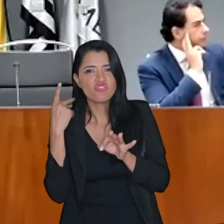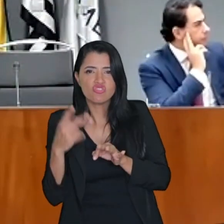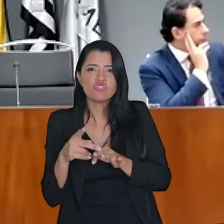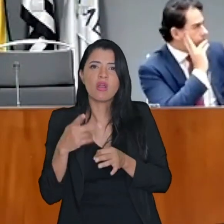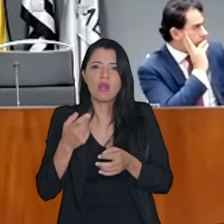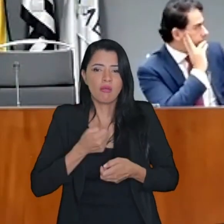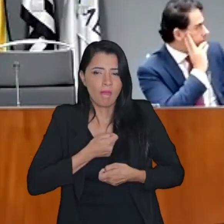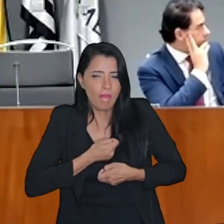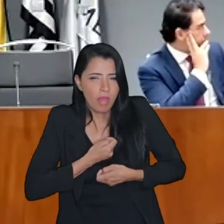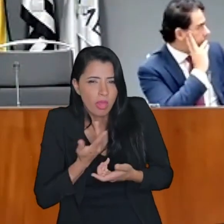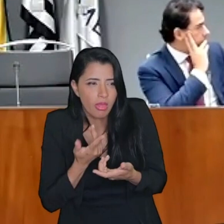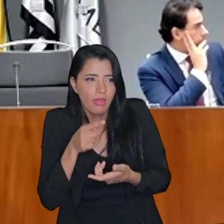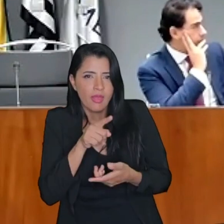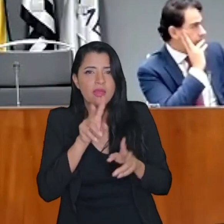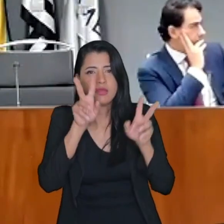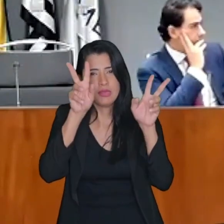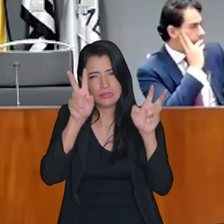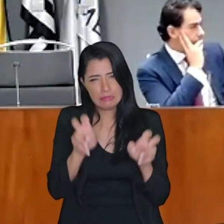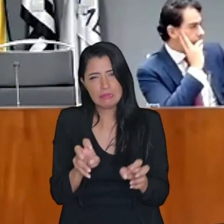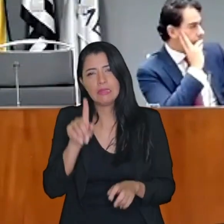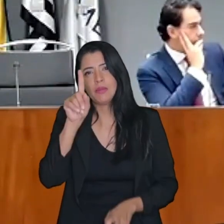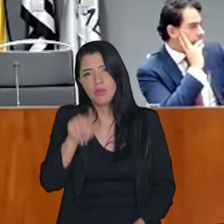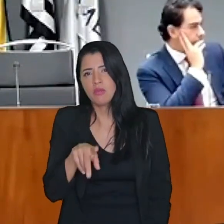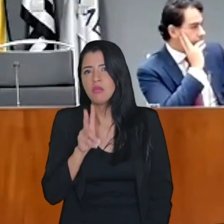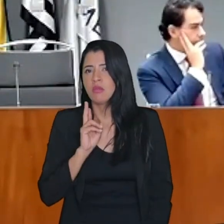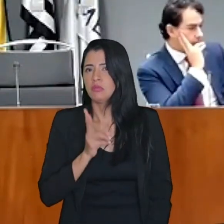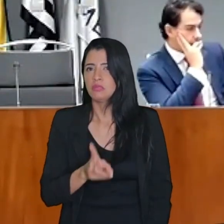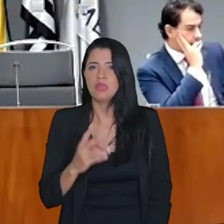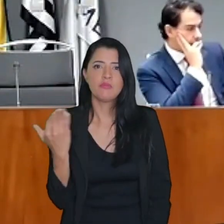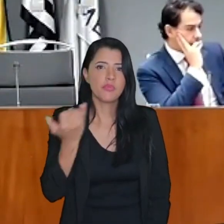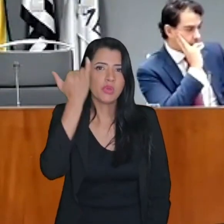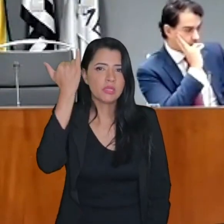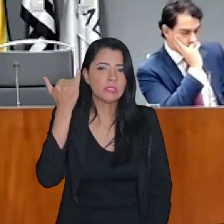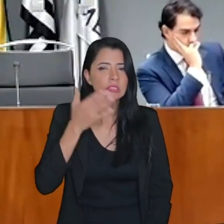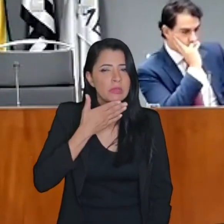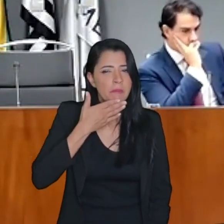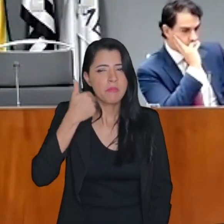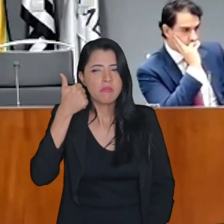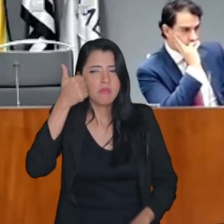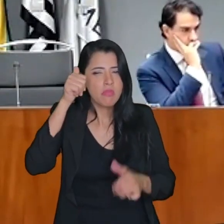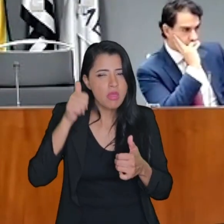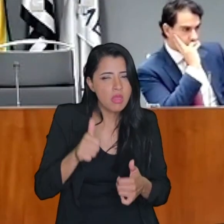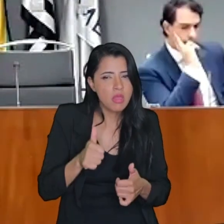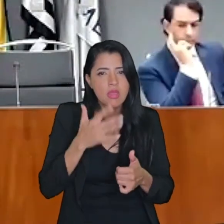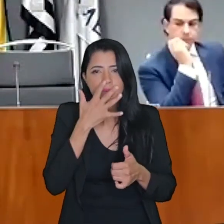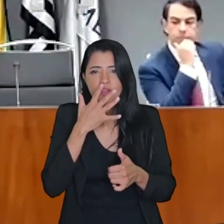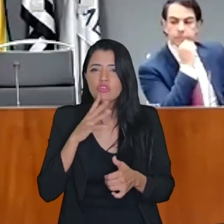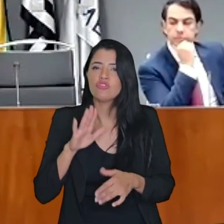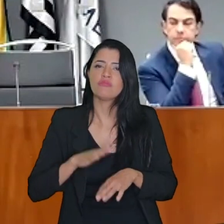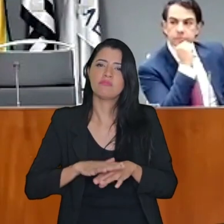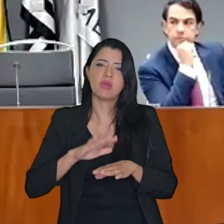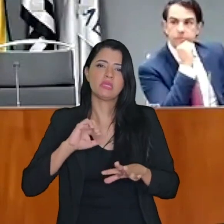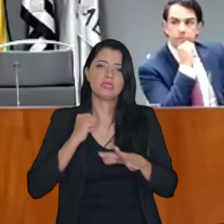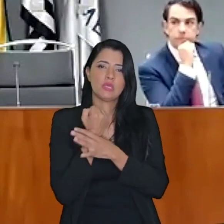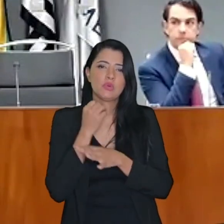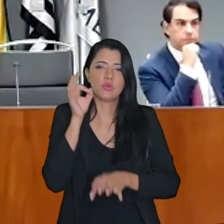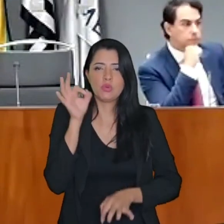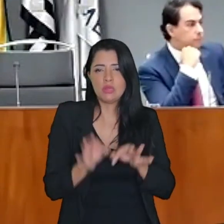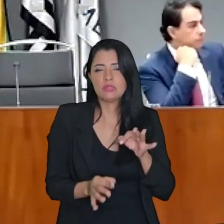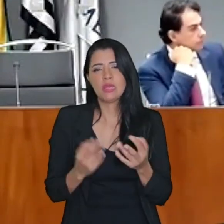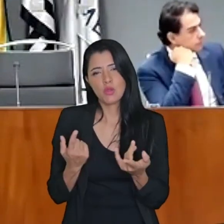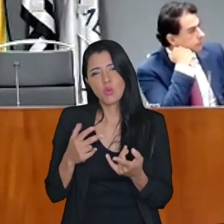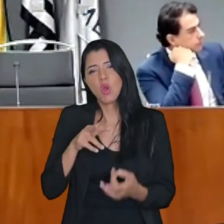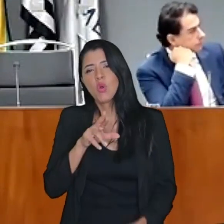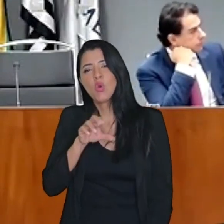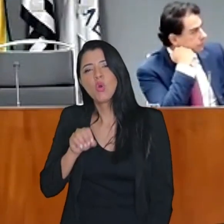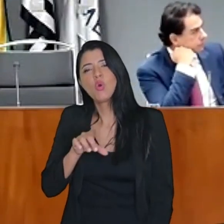colaborações premiadas, e eu acho que esses temas são temas sempre importantes de serem aprimorados para que a gente tenha maior segurança jurídica. Porque, como o Rodrigo disse, a